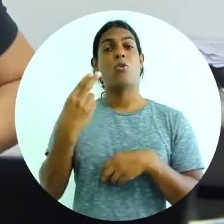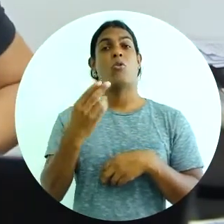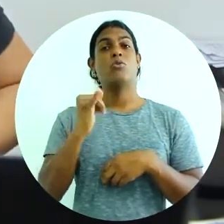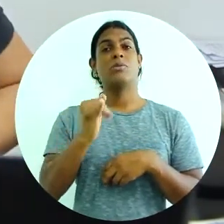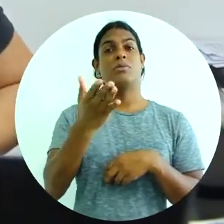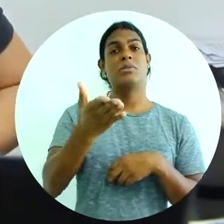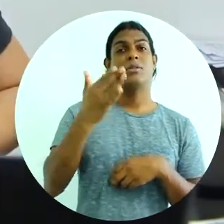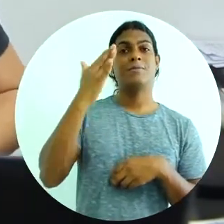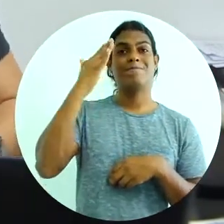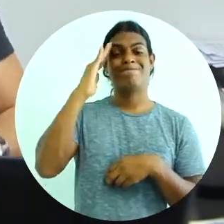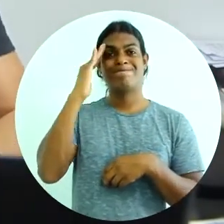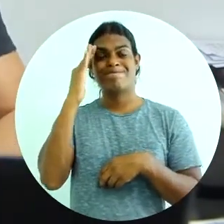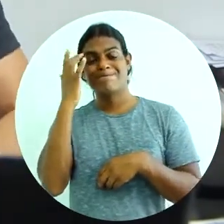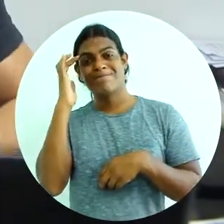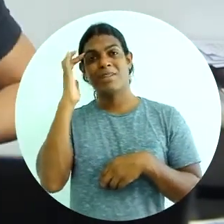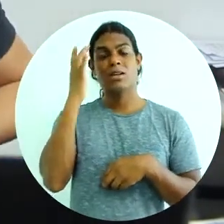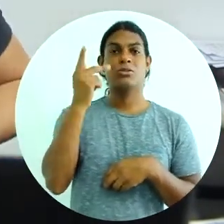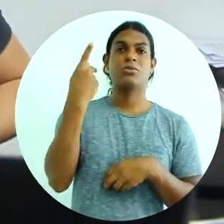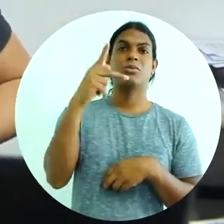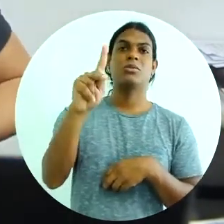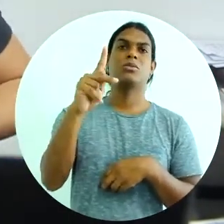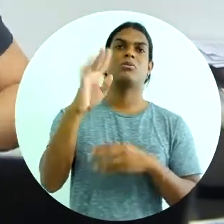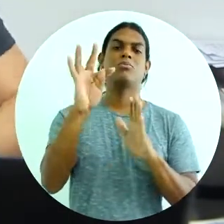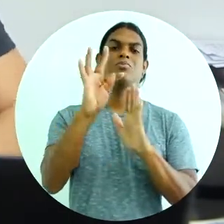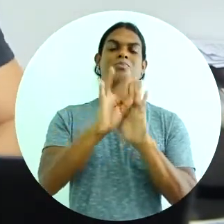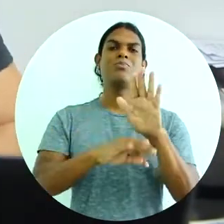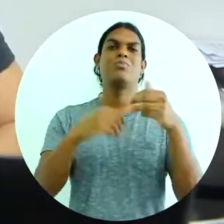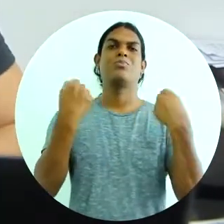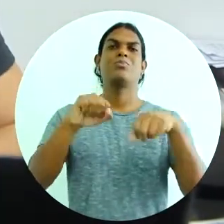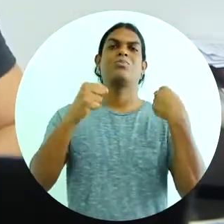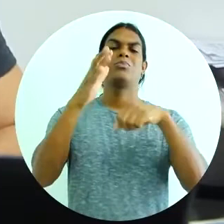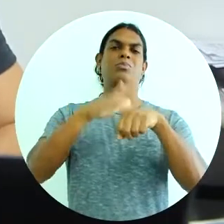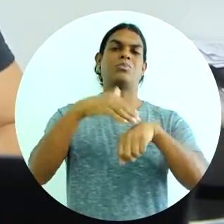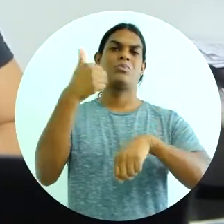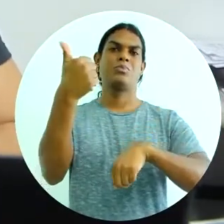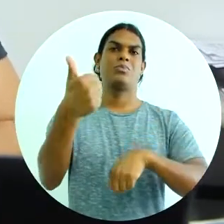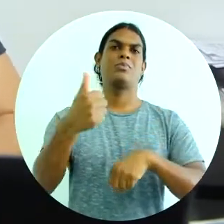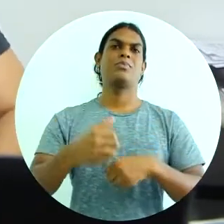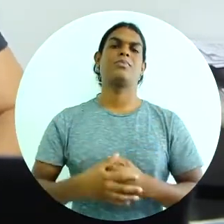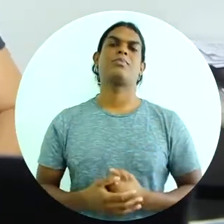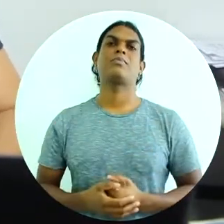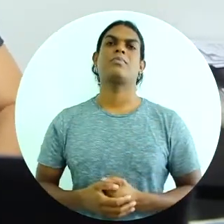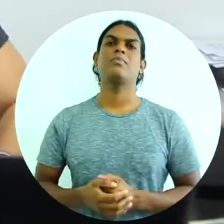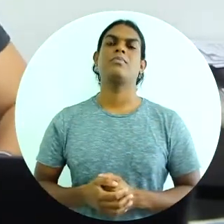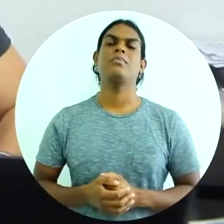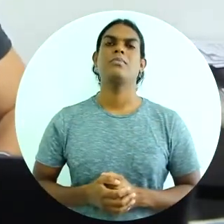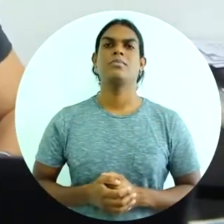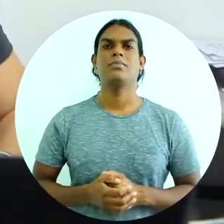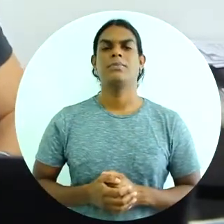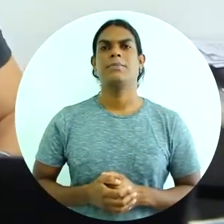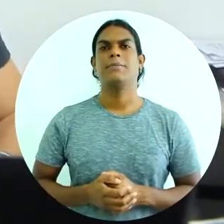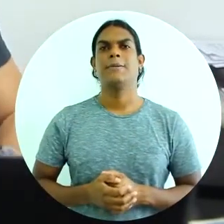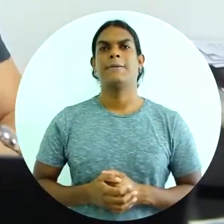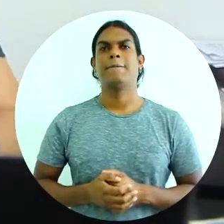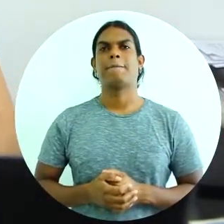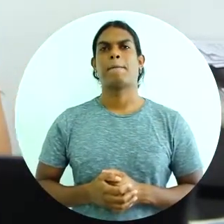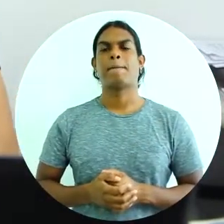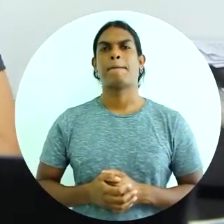texto em si, a leitura dele, na superfície do seu texto, o que você quer dizer está completamente dito naquela